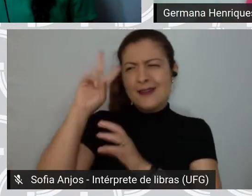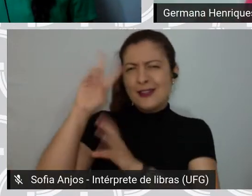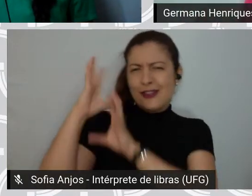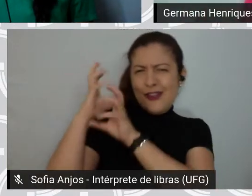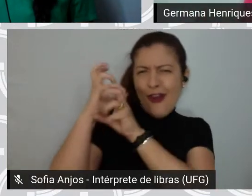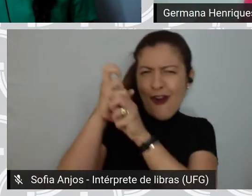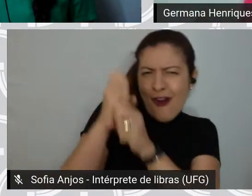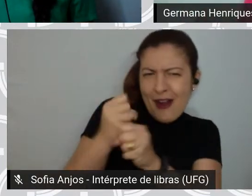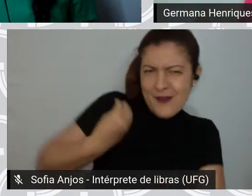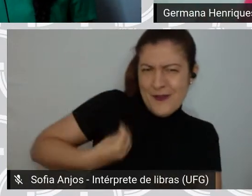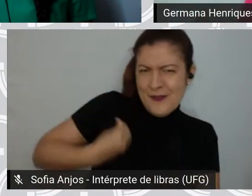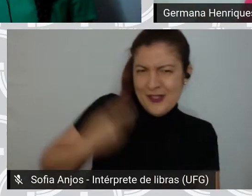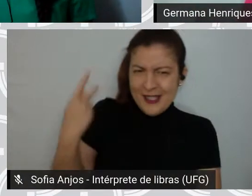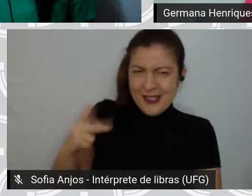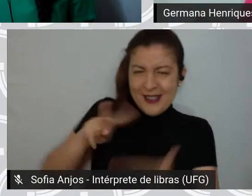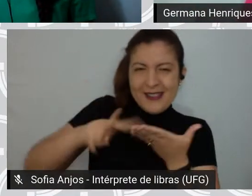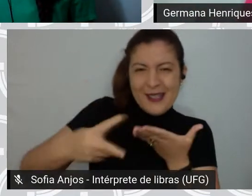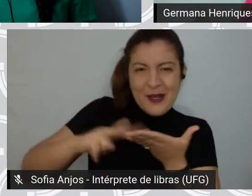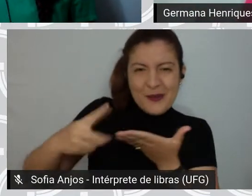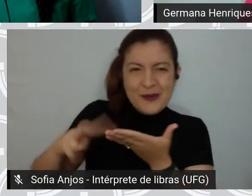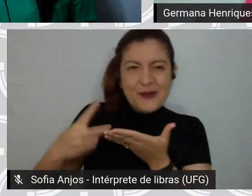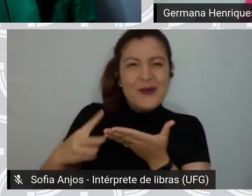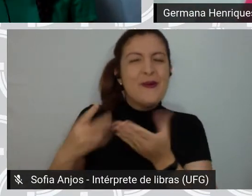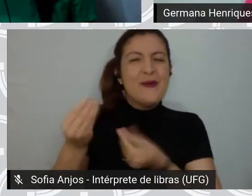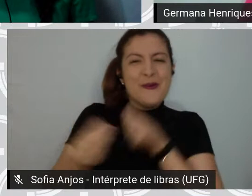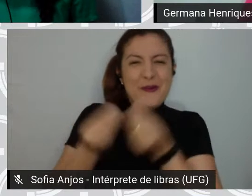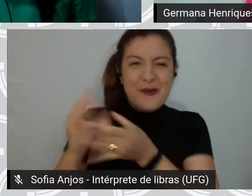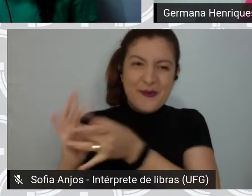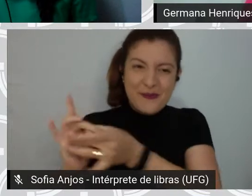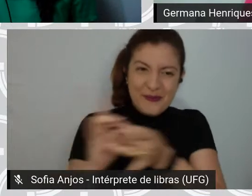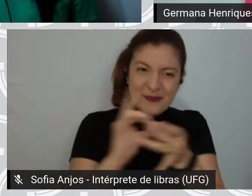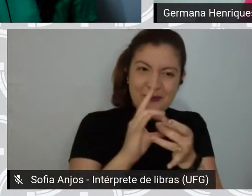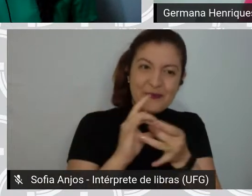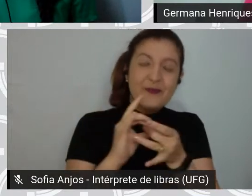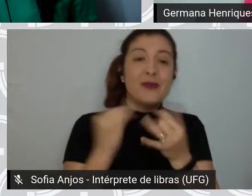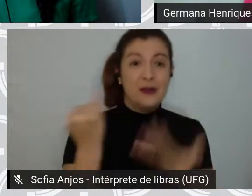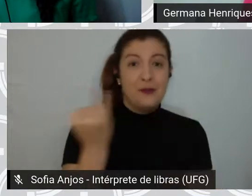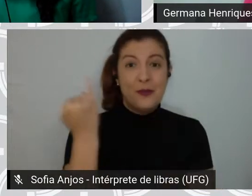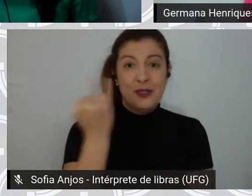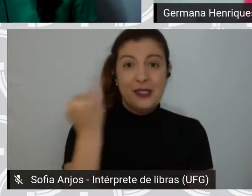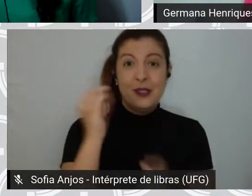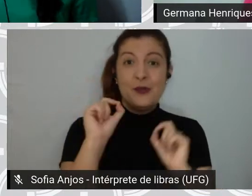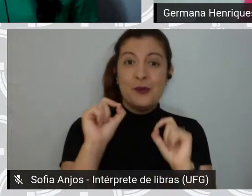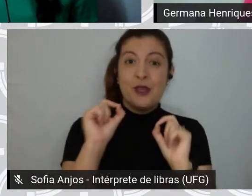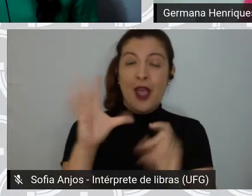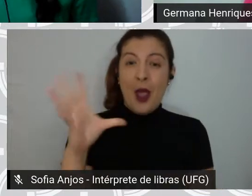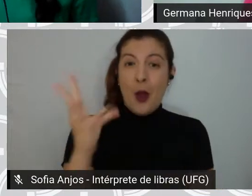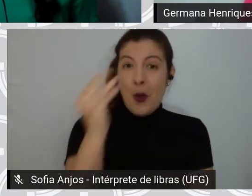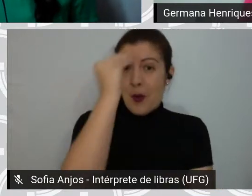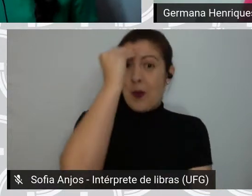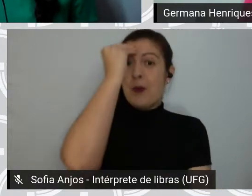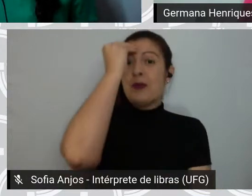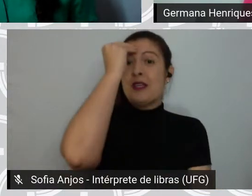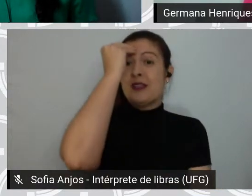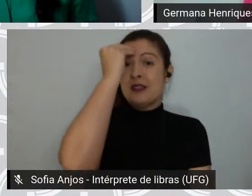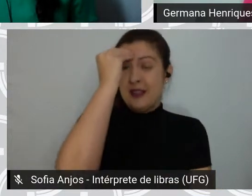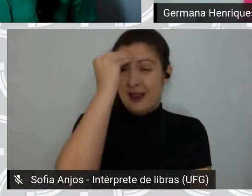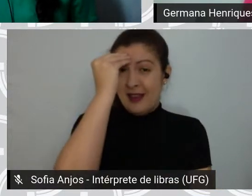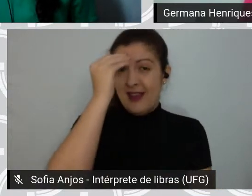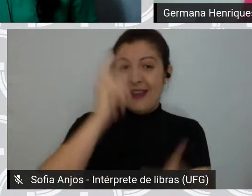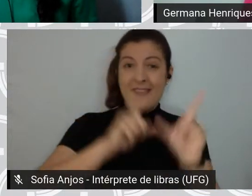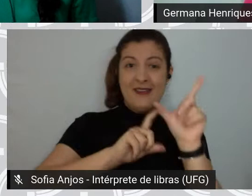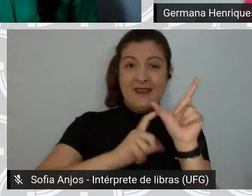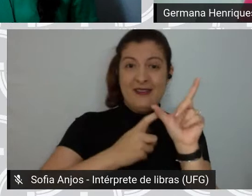fazer um estudo da história que possa compreender o fascismo. O que é mais presente, mais definidor do